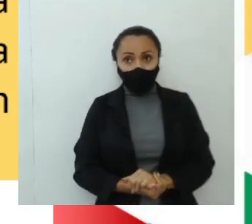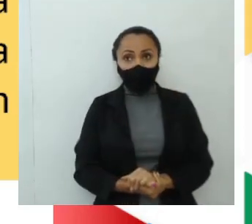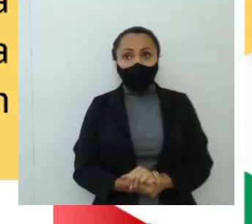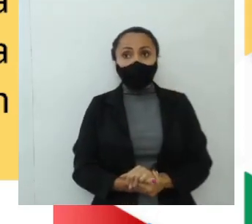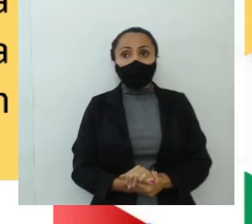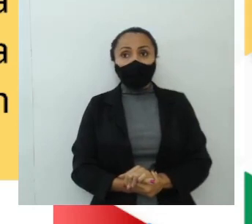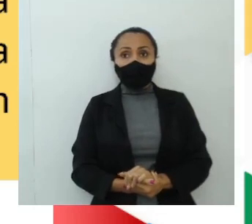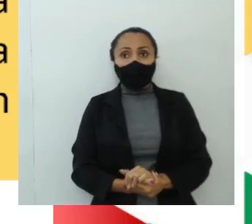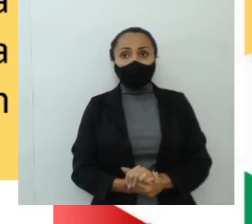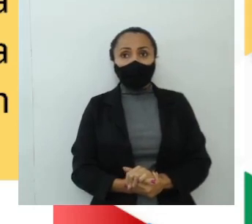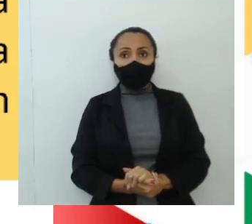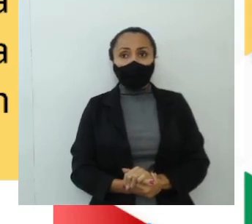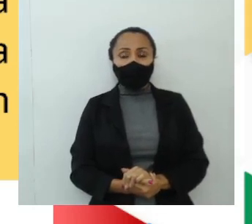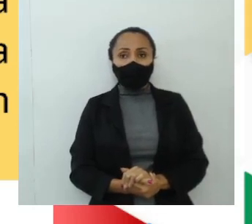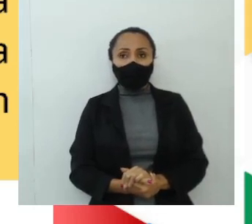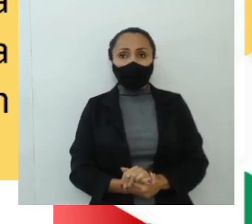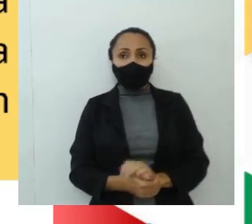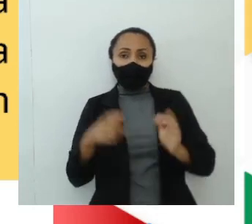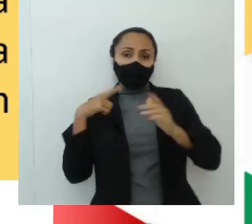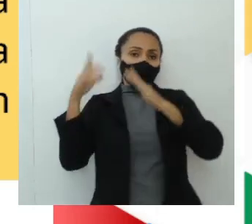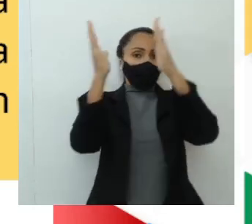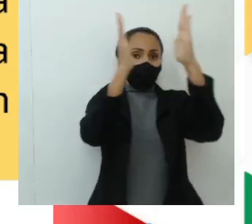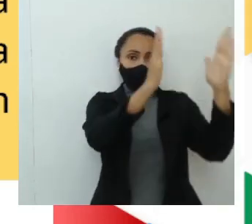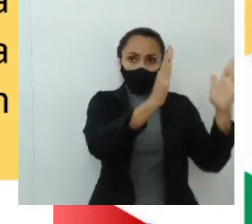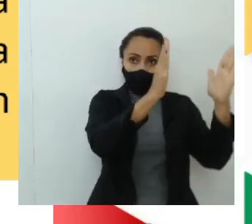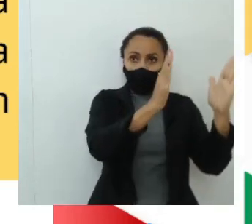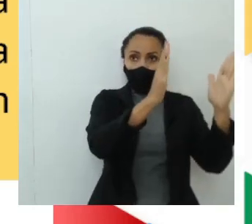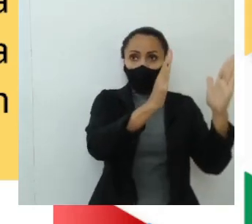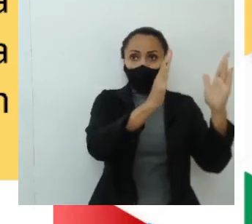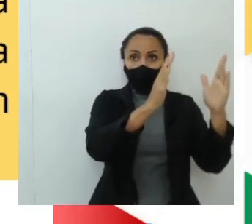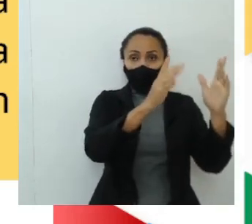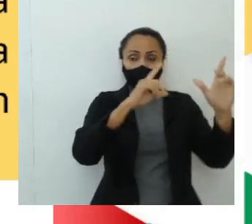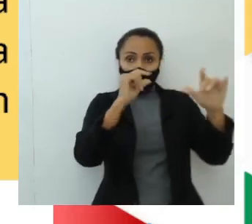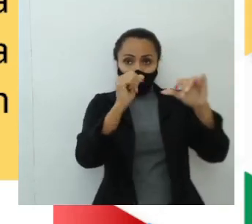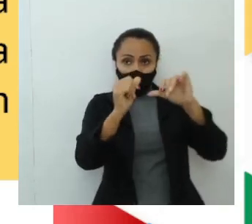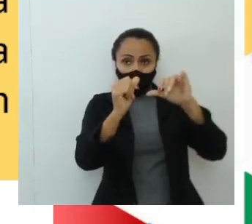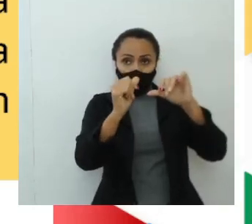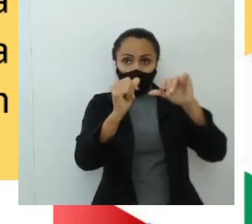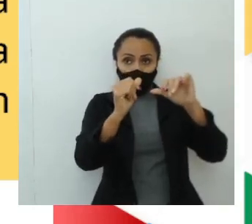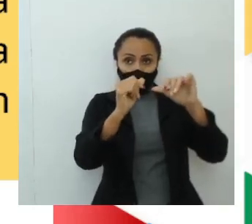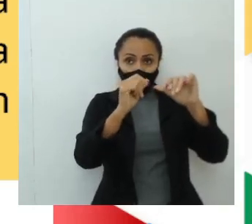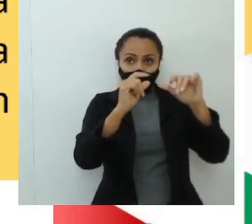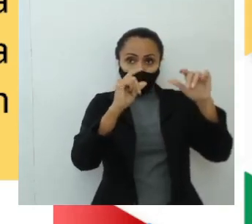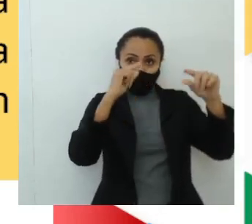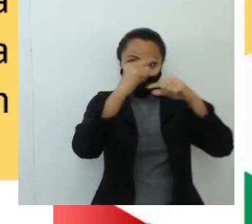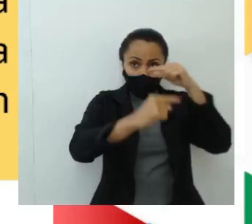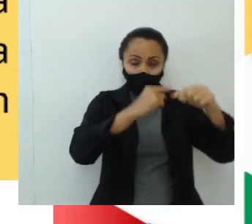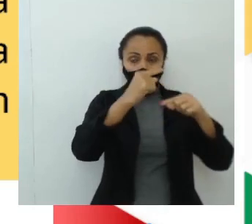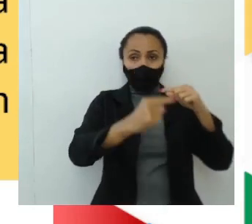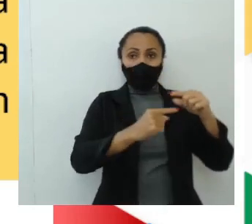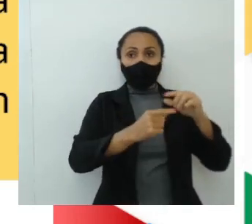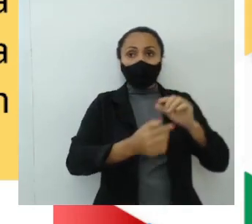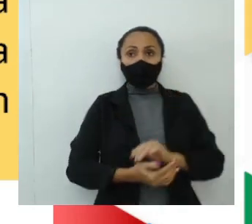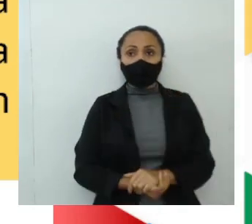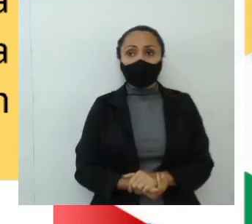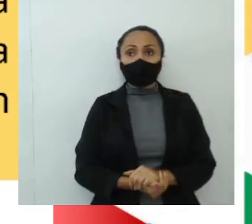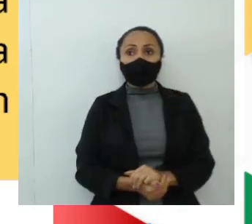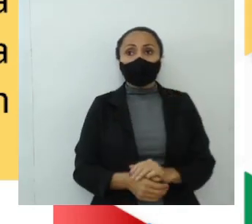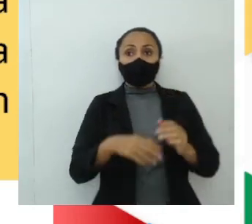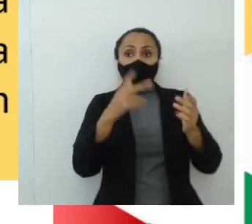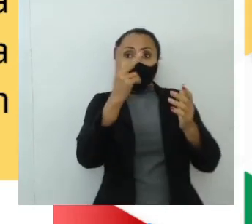que está do teu lado direito, né? Depois, com a ferramenta desse programa, ele obteve a